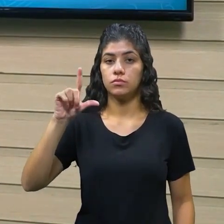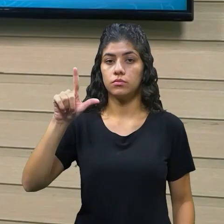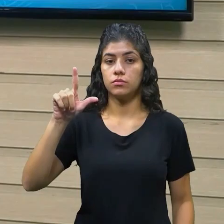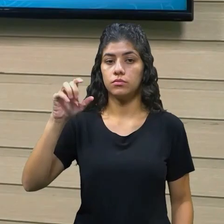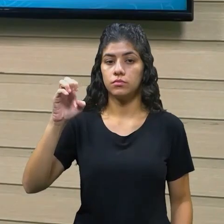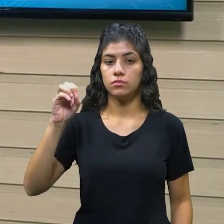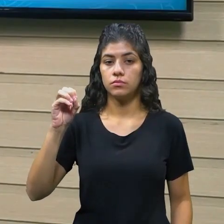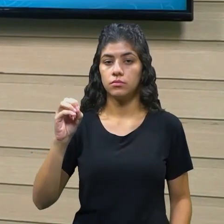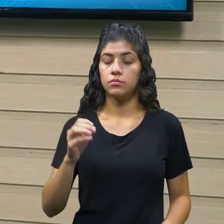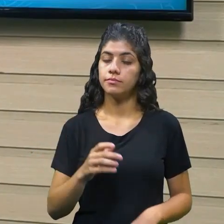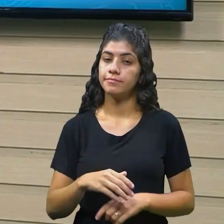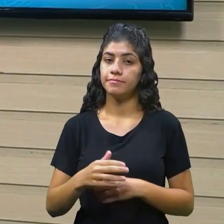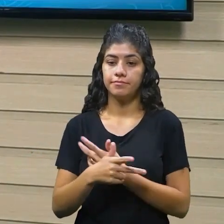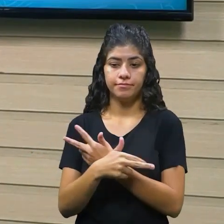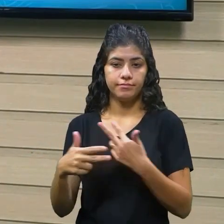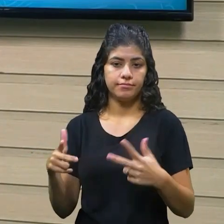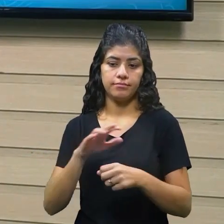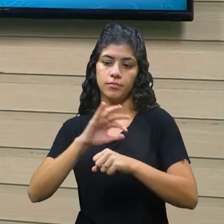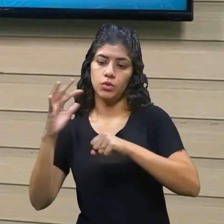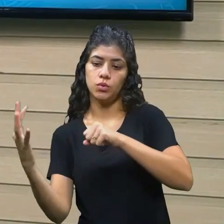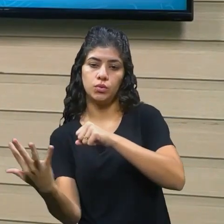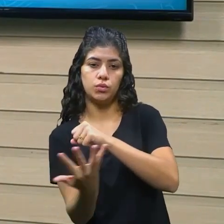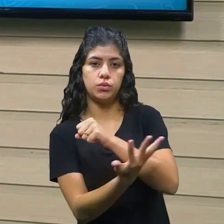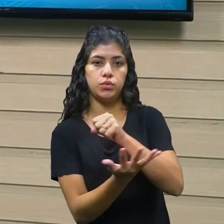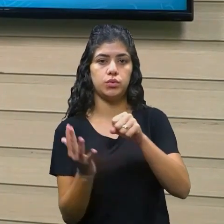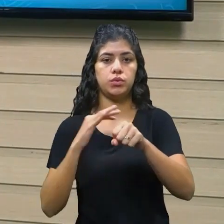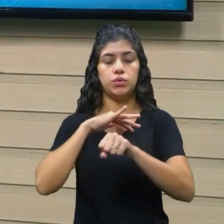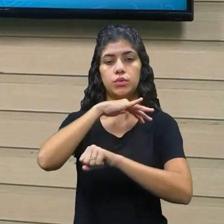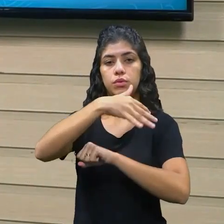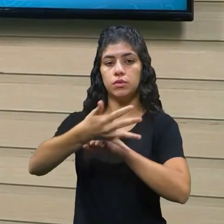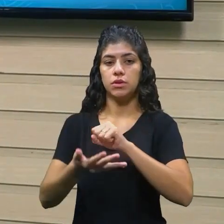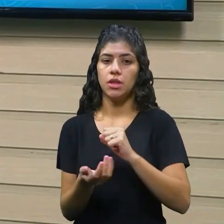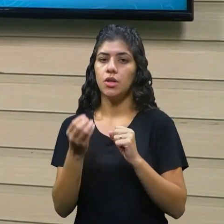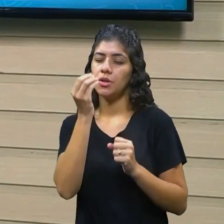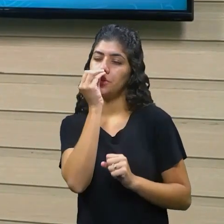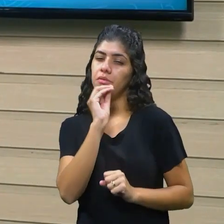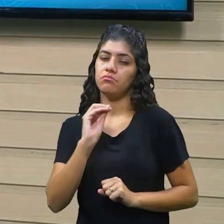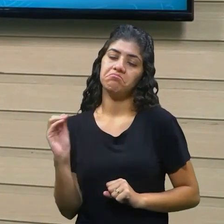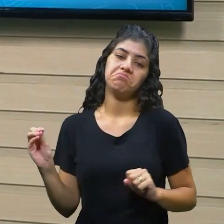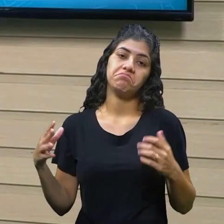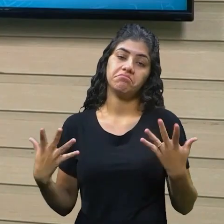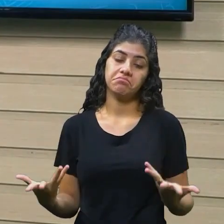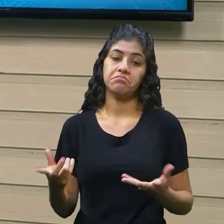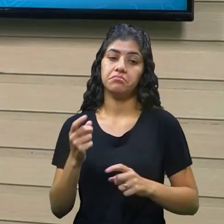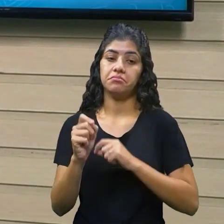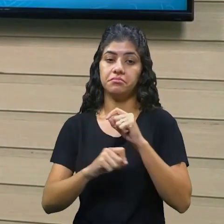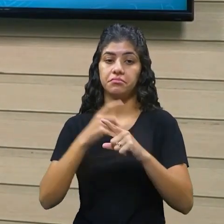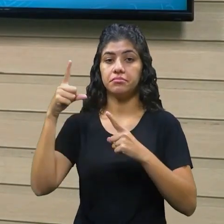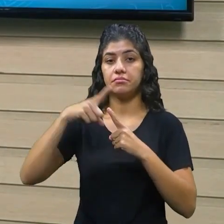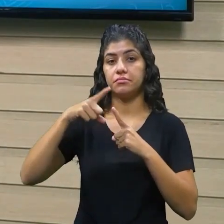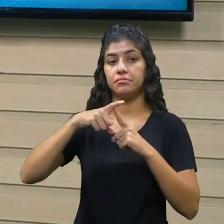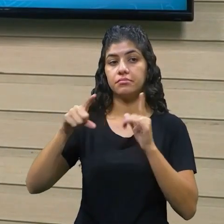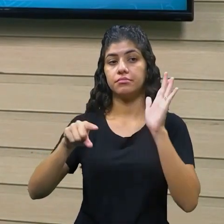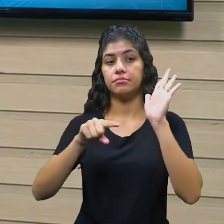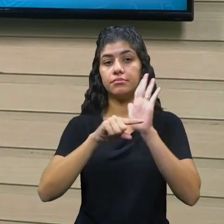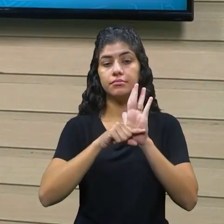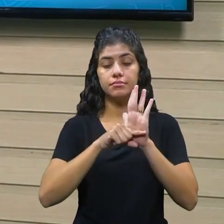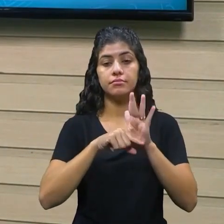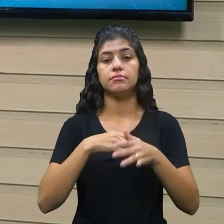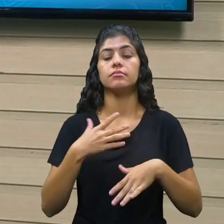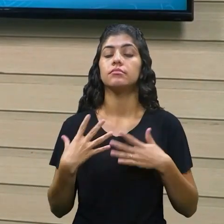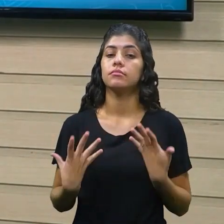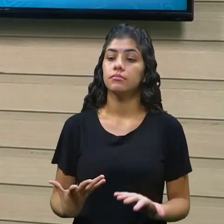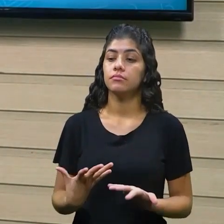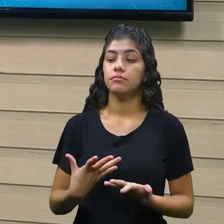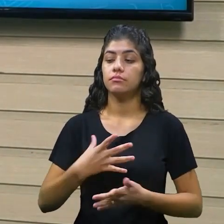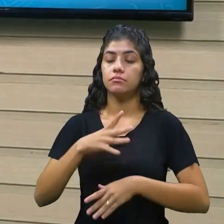que está circundando ele ali, os elétrons, eles possuem partículas tão desprezíveis que eles são considerados do tipo